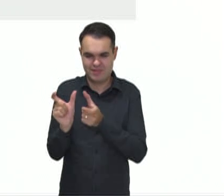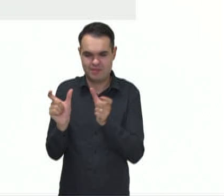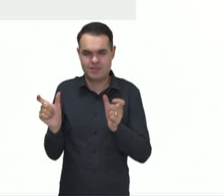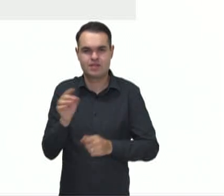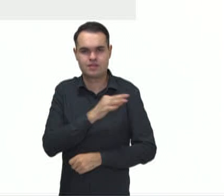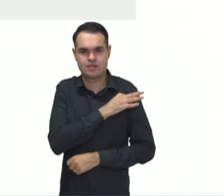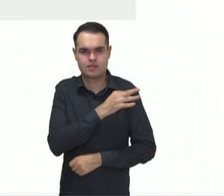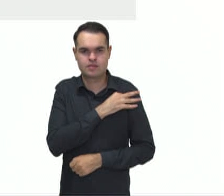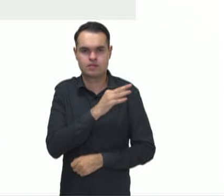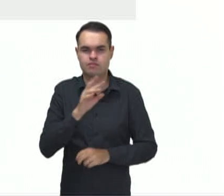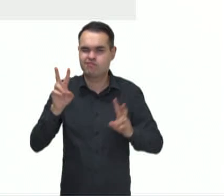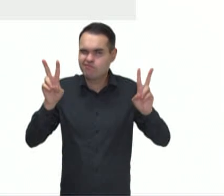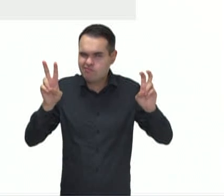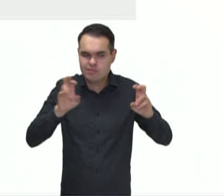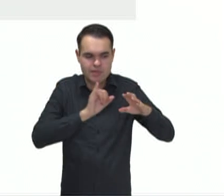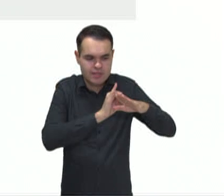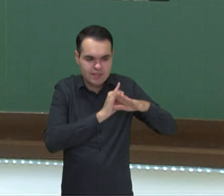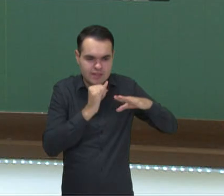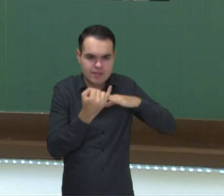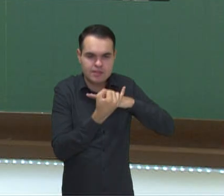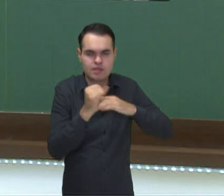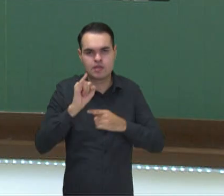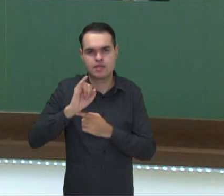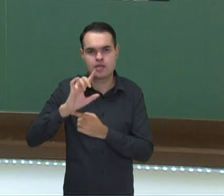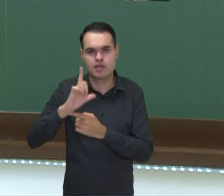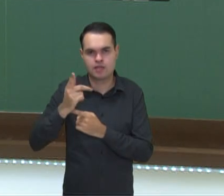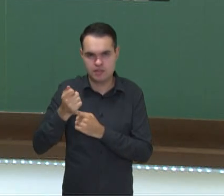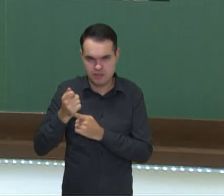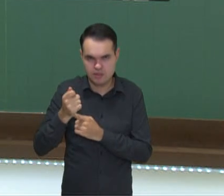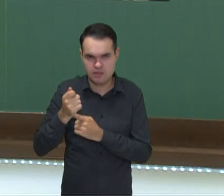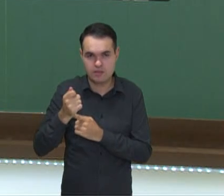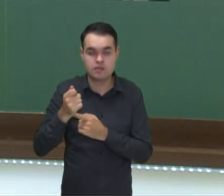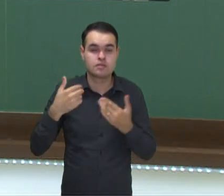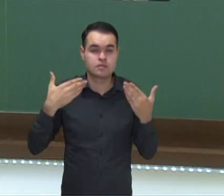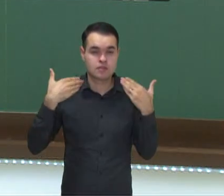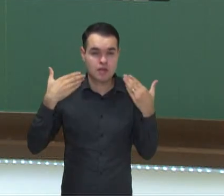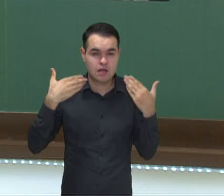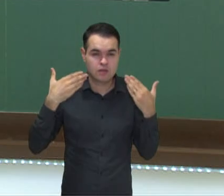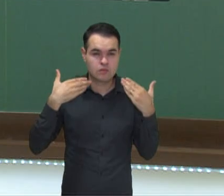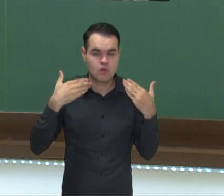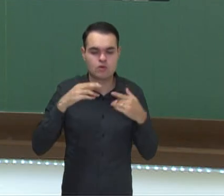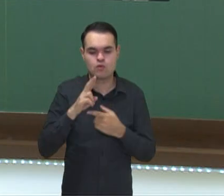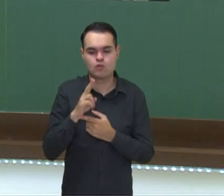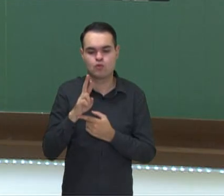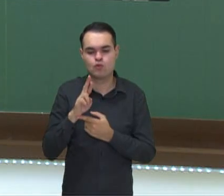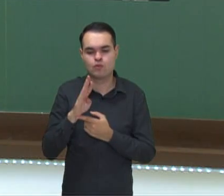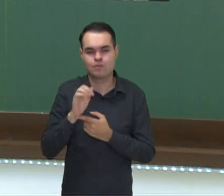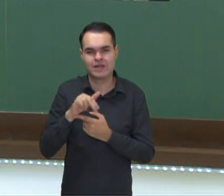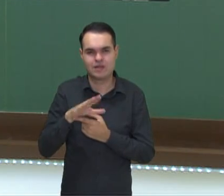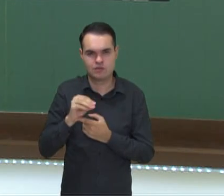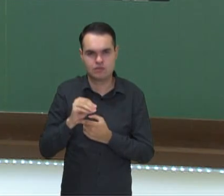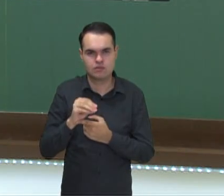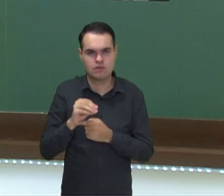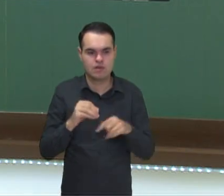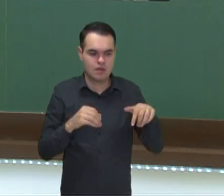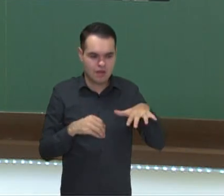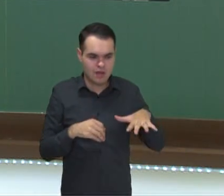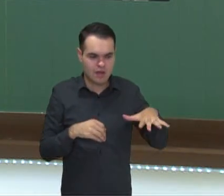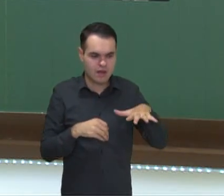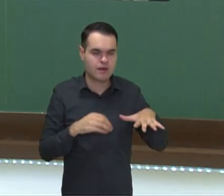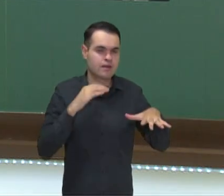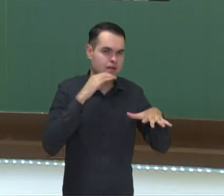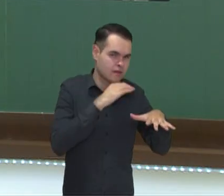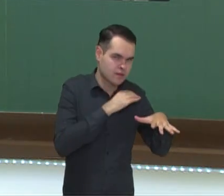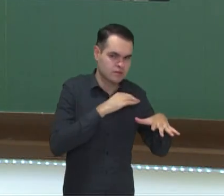Então, ilha de calor urbana, que é a primeira ideia, a primeira motivação dada para as áreas serem quentes